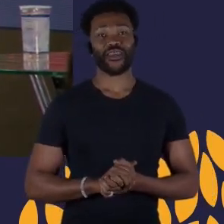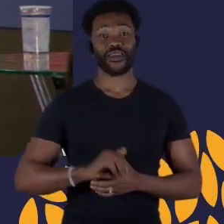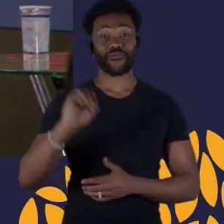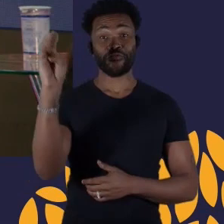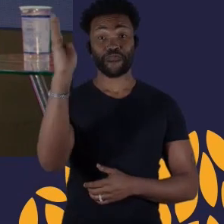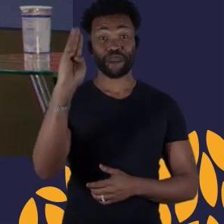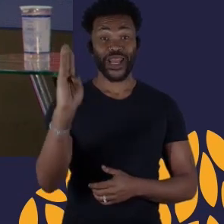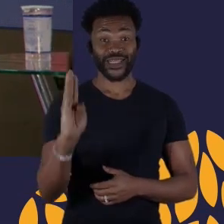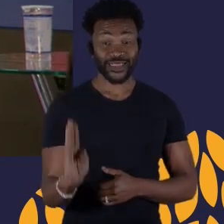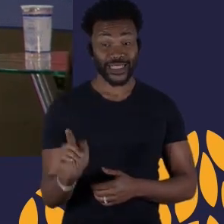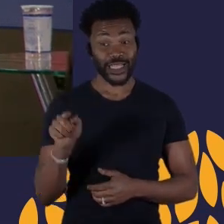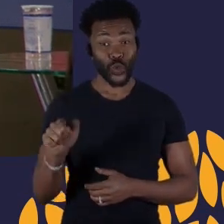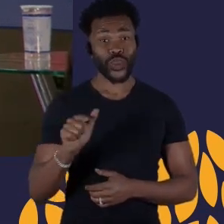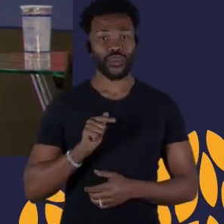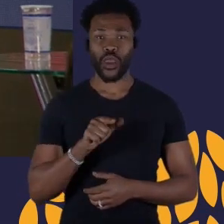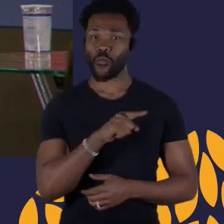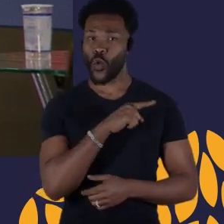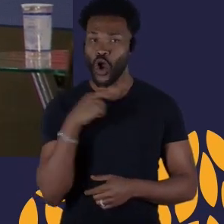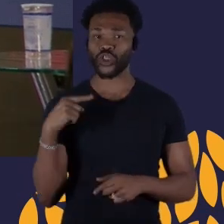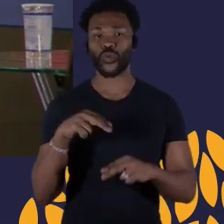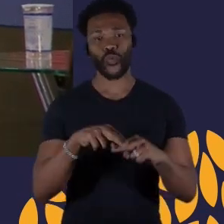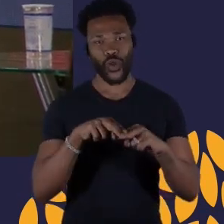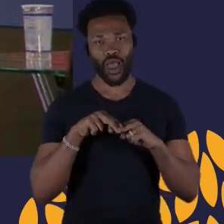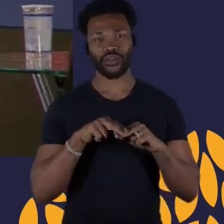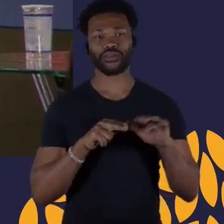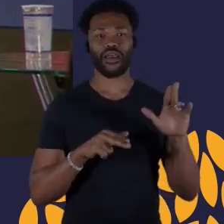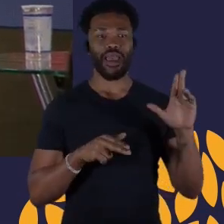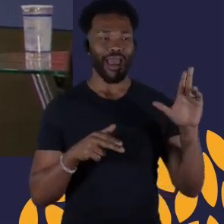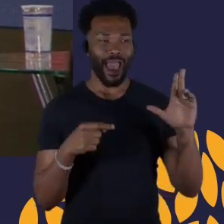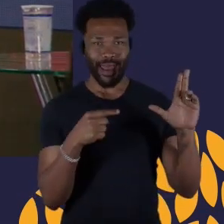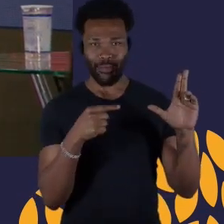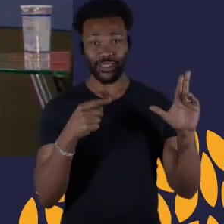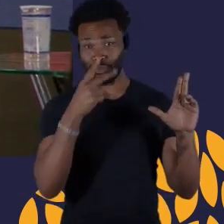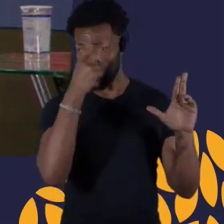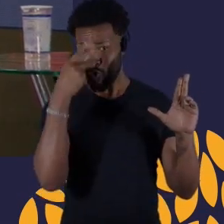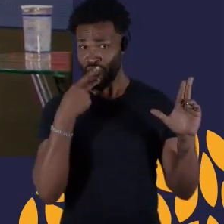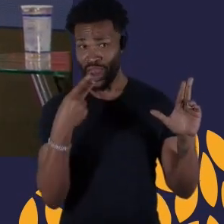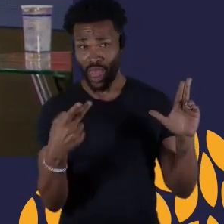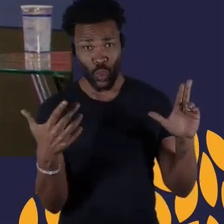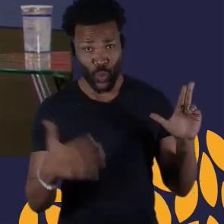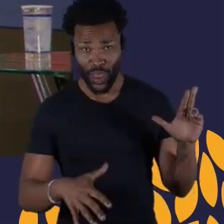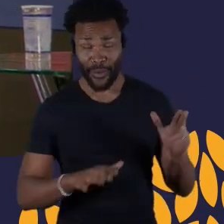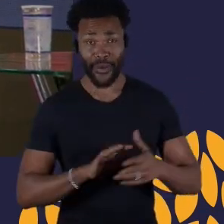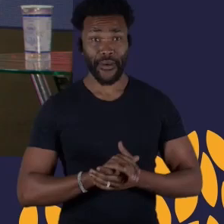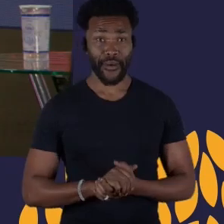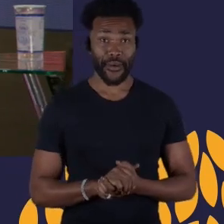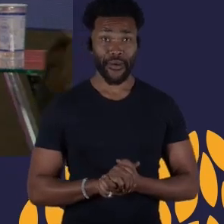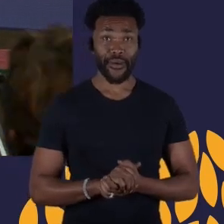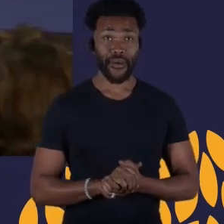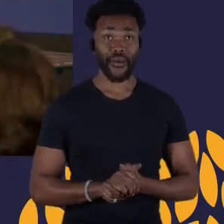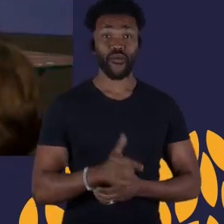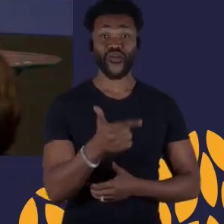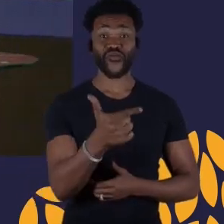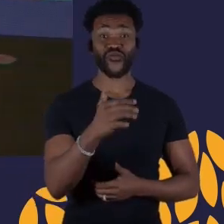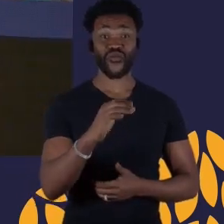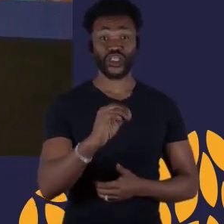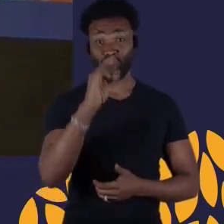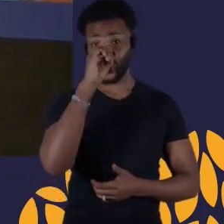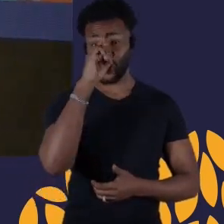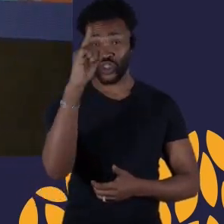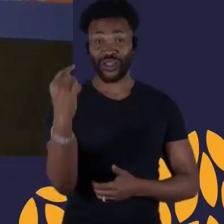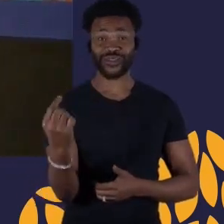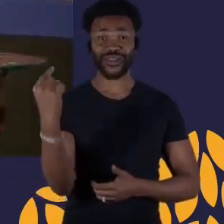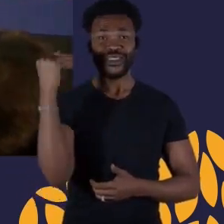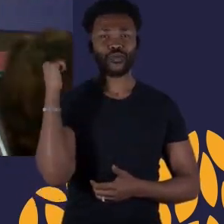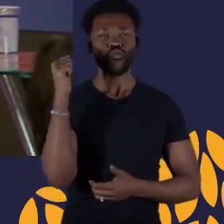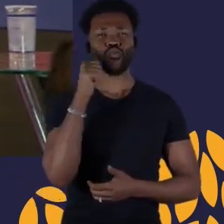Brasil tem mortes por cannabis. Ninguém quer falar. Há 20 dias, uma